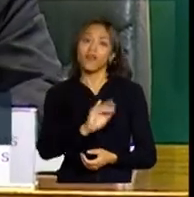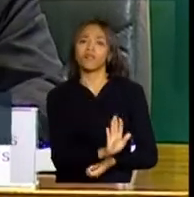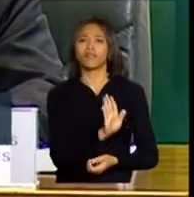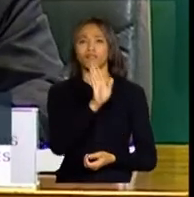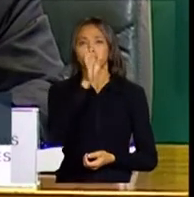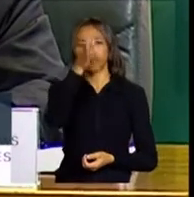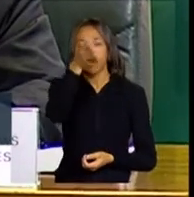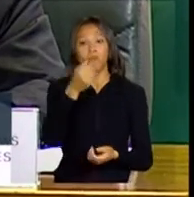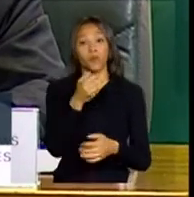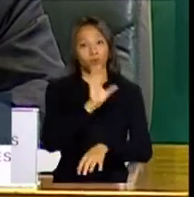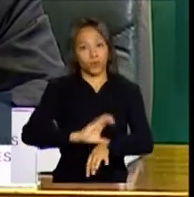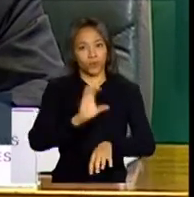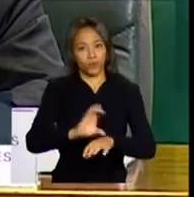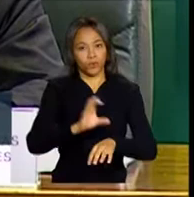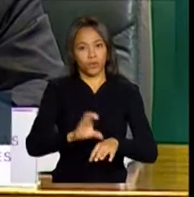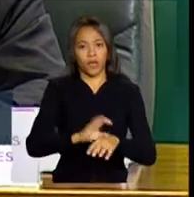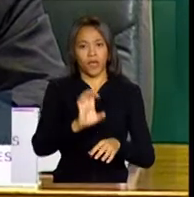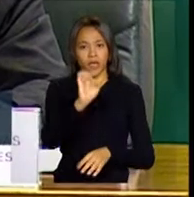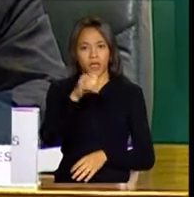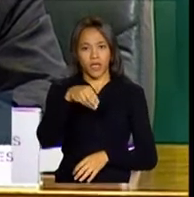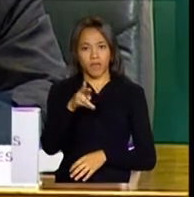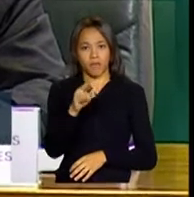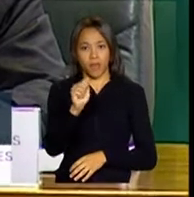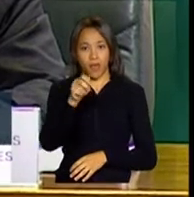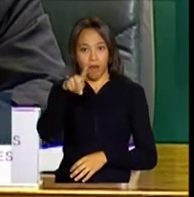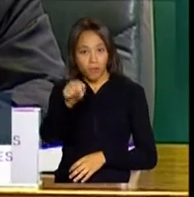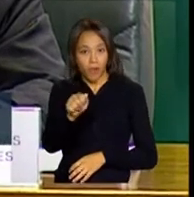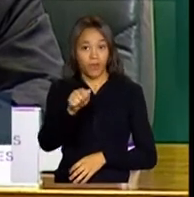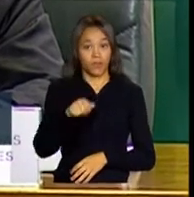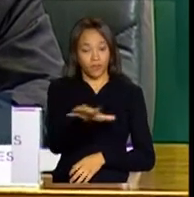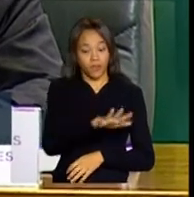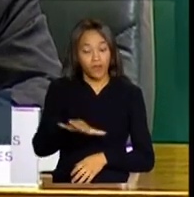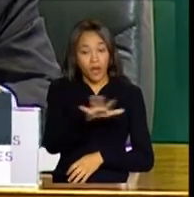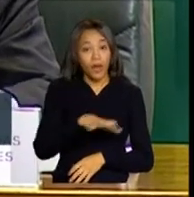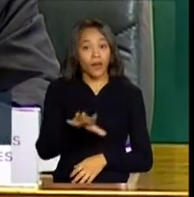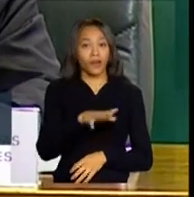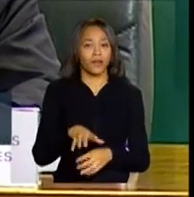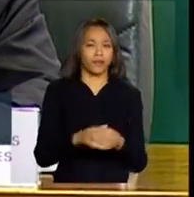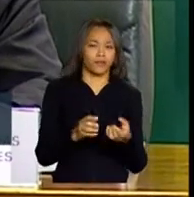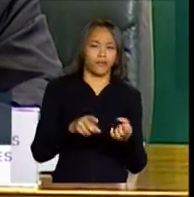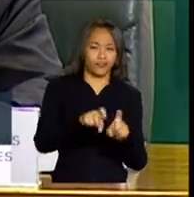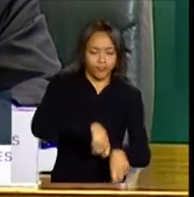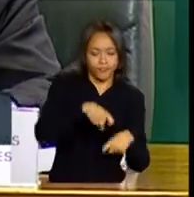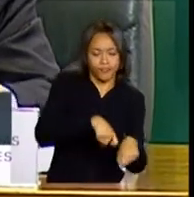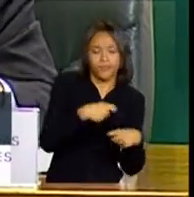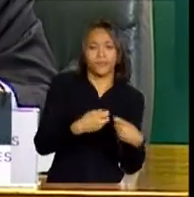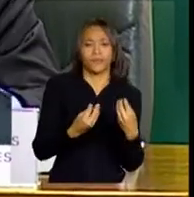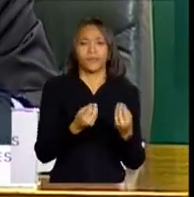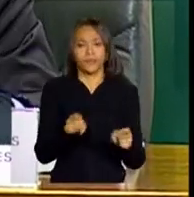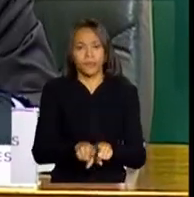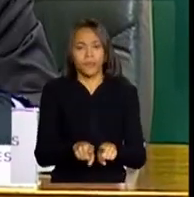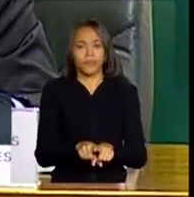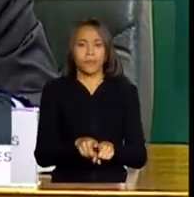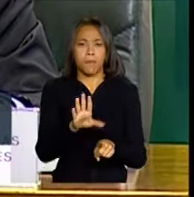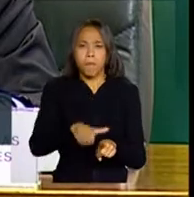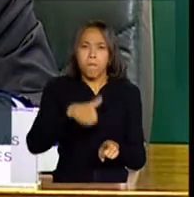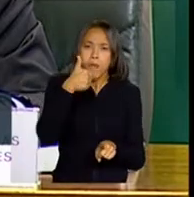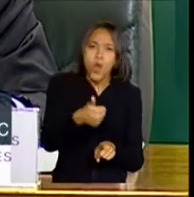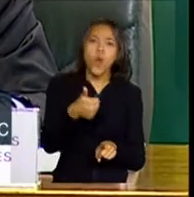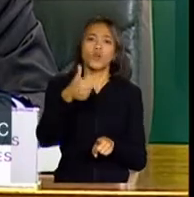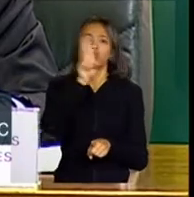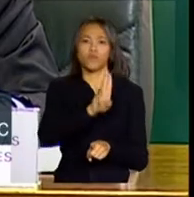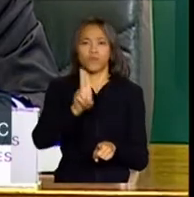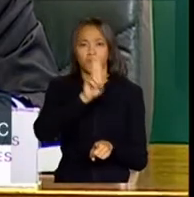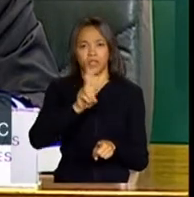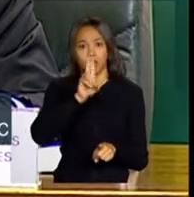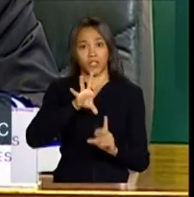oferecidos pela Embrapa além de cursos na área de agronomia cultura e cultura nas melhores faculdades de